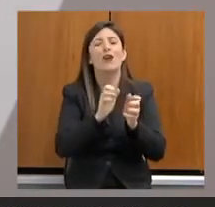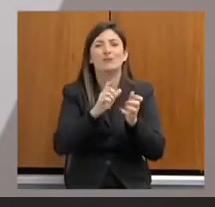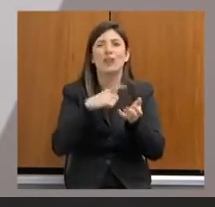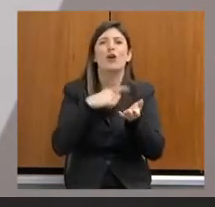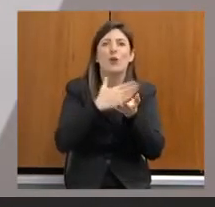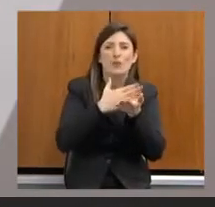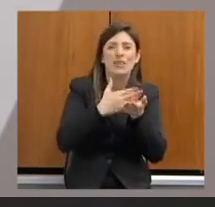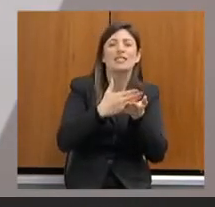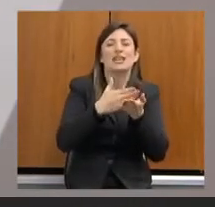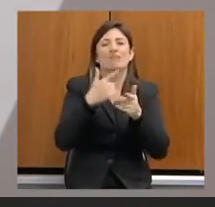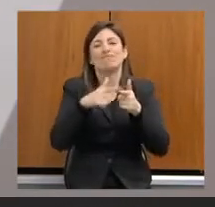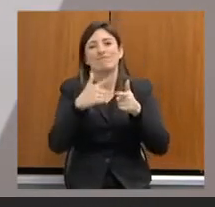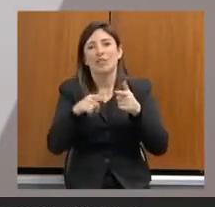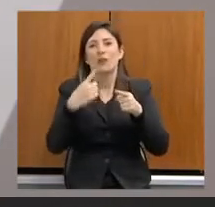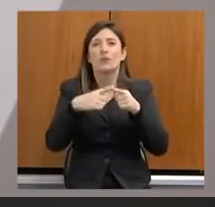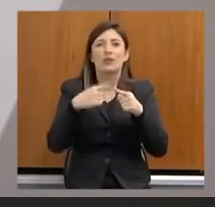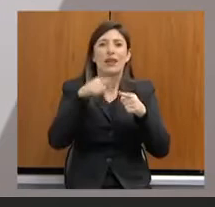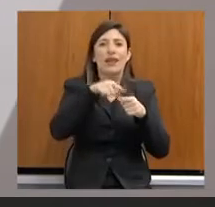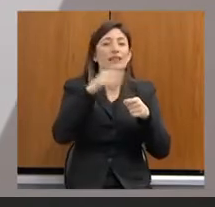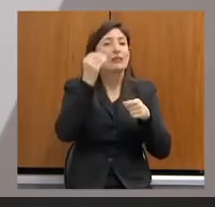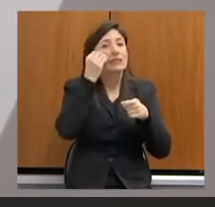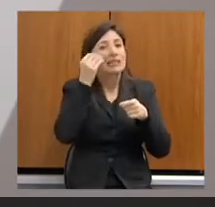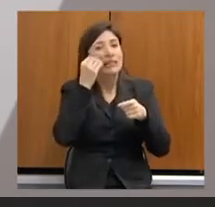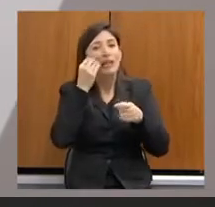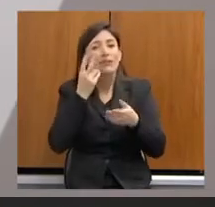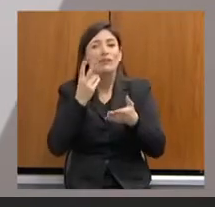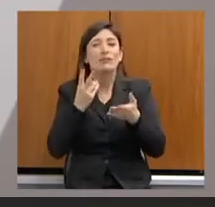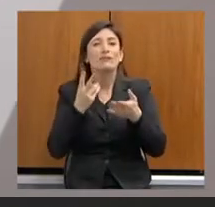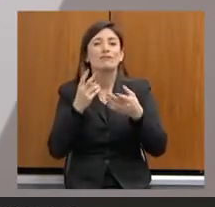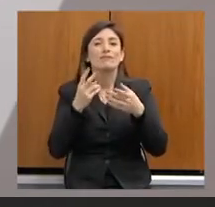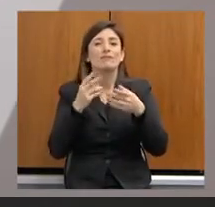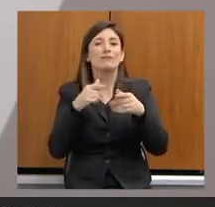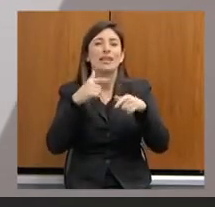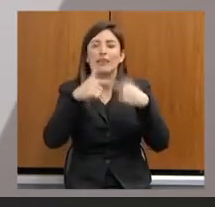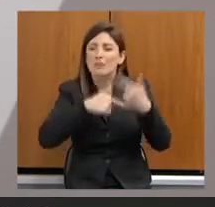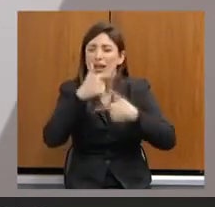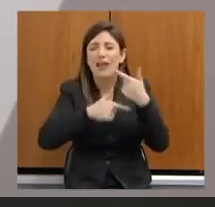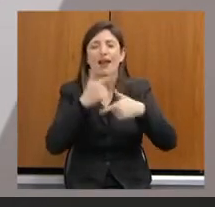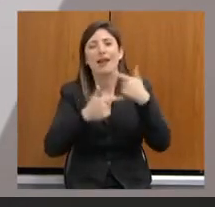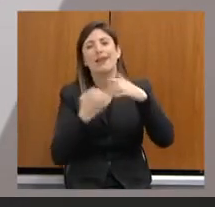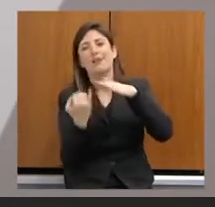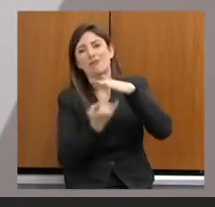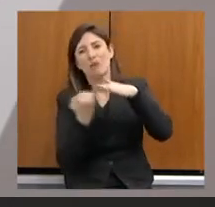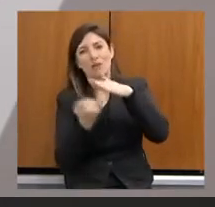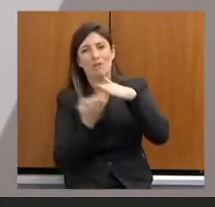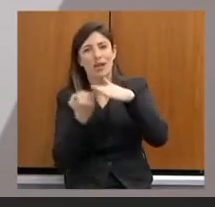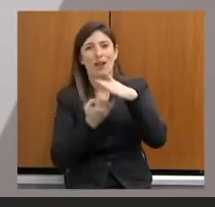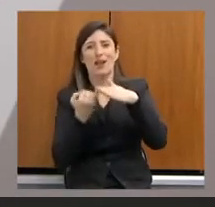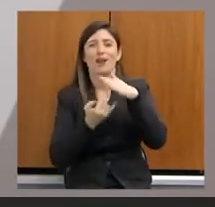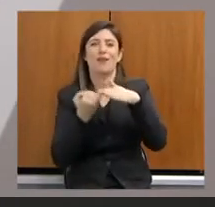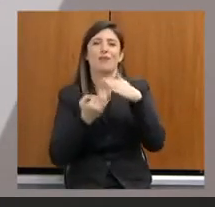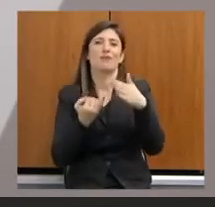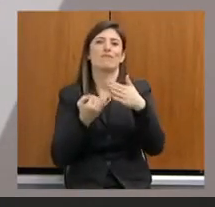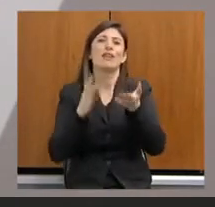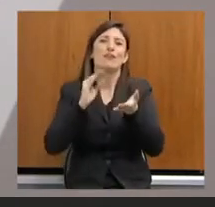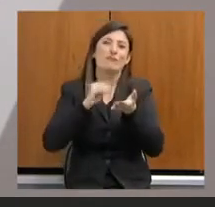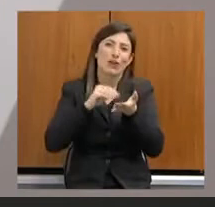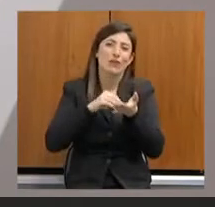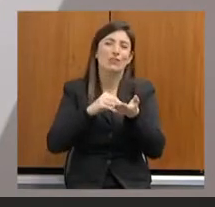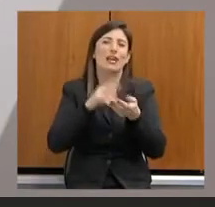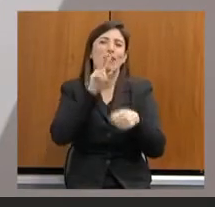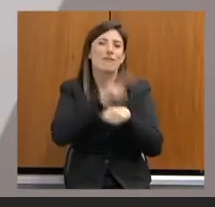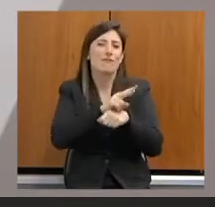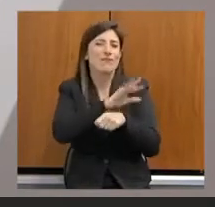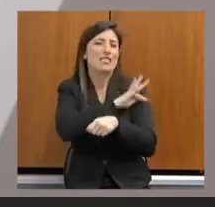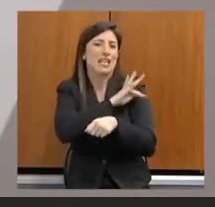informalidade dos canos exatamente ficar abaixo da fiscalização E por aí vai a bom então